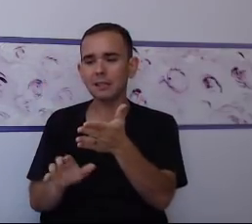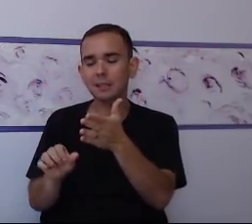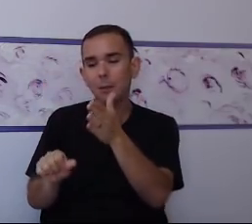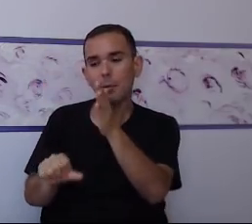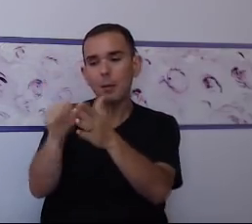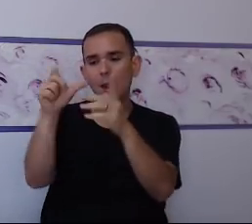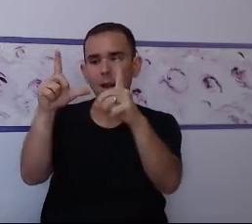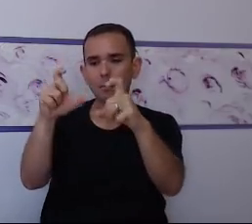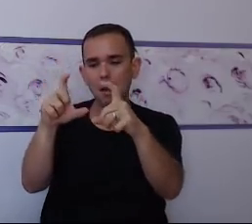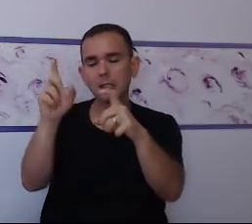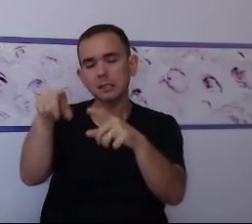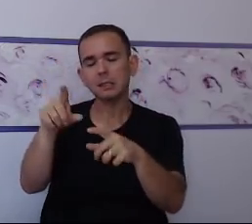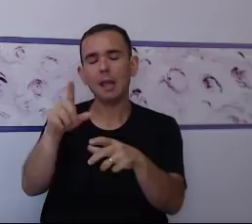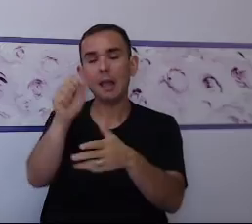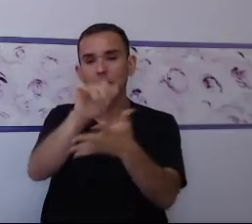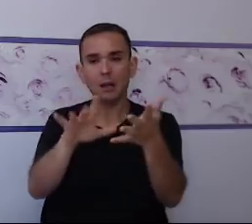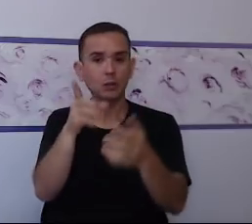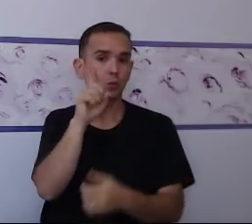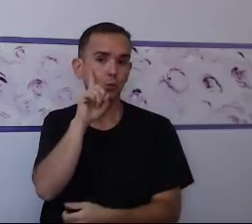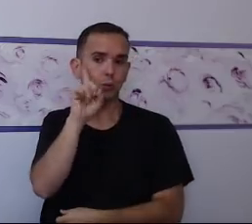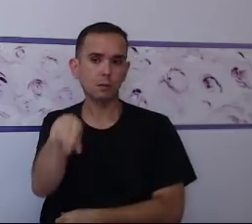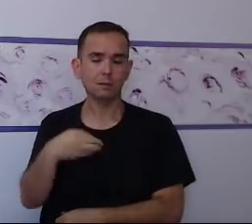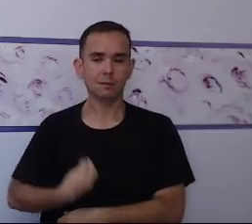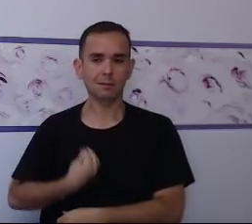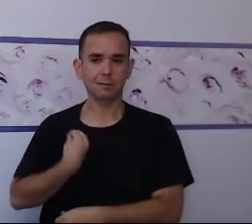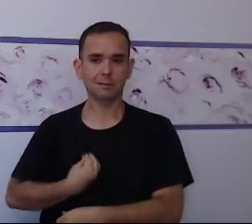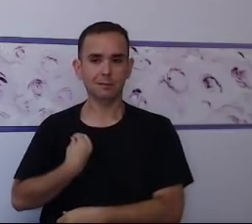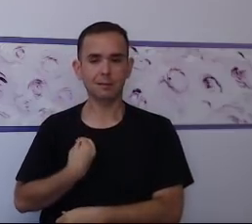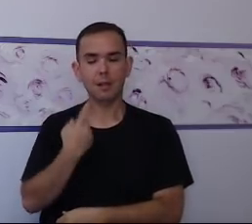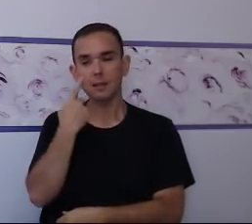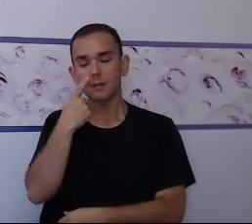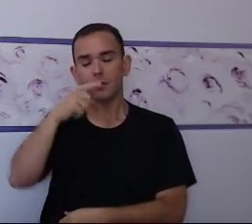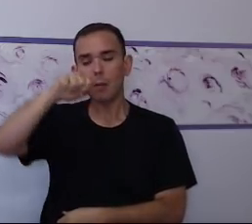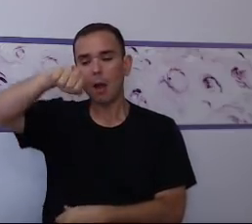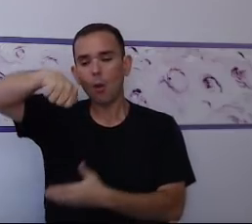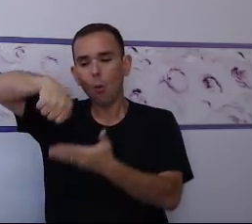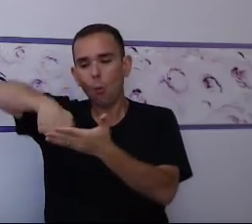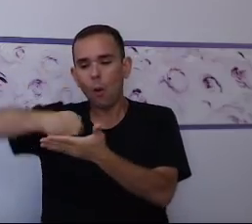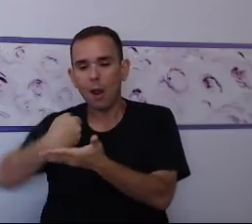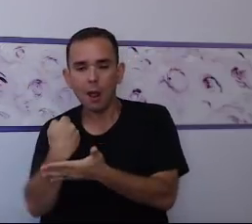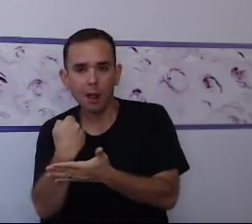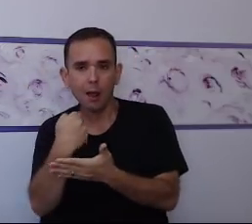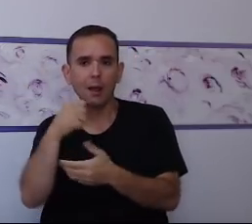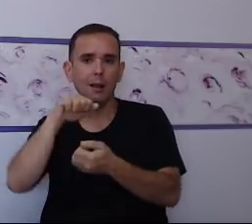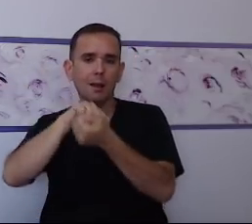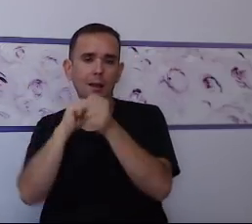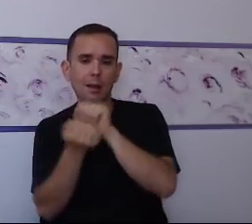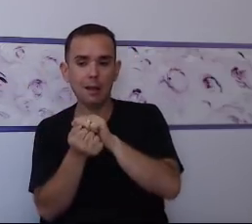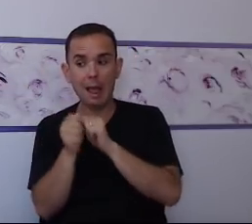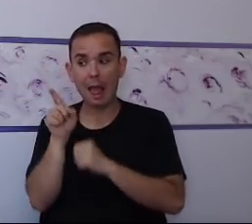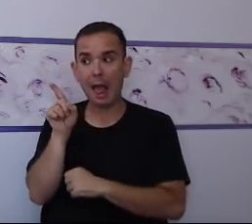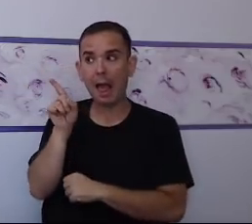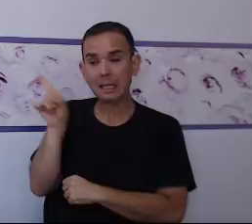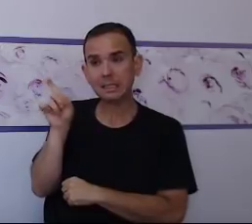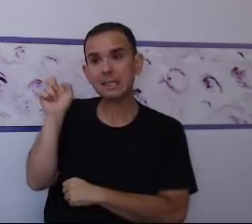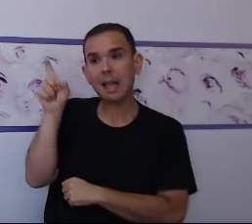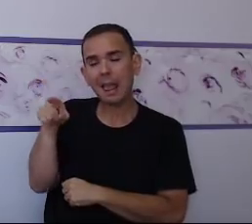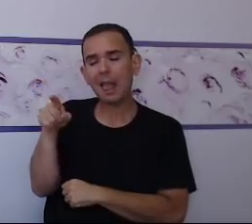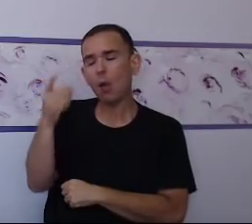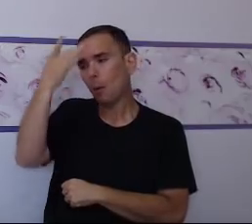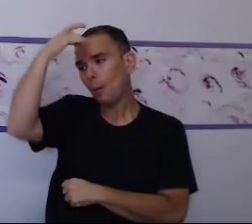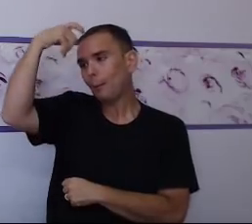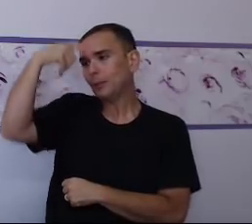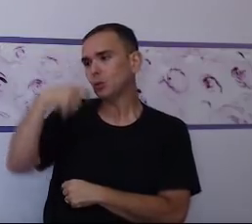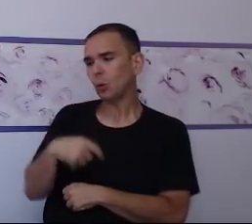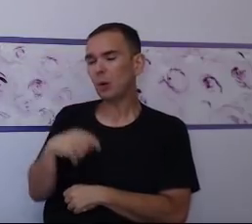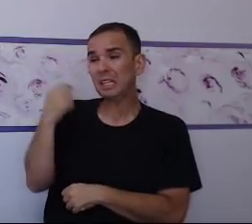imagem, atividade de vida diária. Lá eu mostrei para vocês uma colher adaptada. Aí é um aluno, uma pessoa com